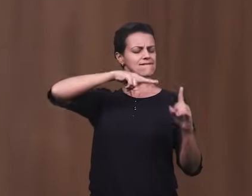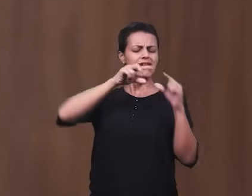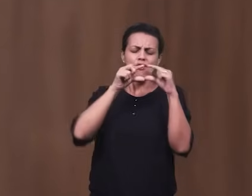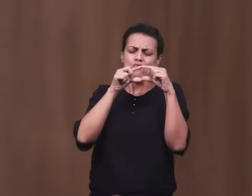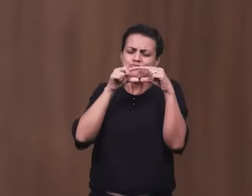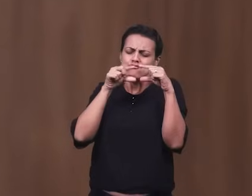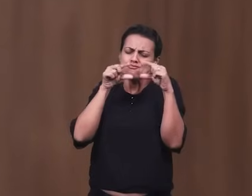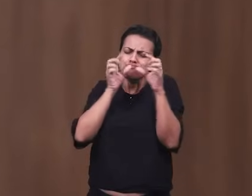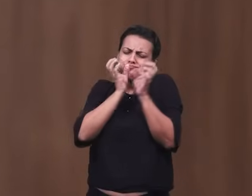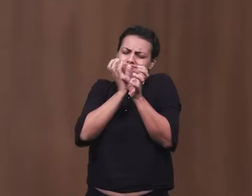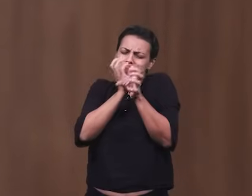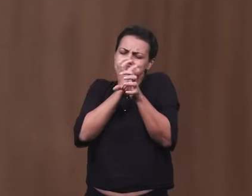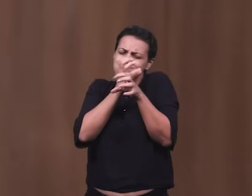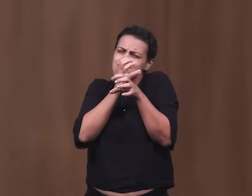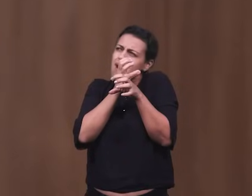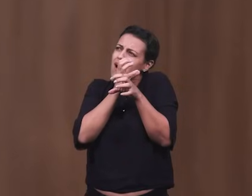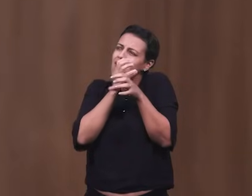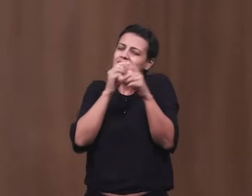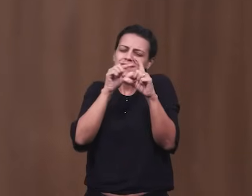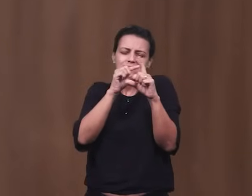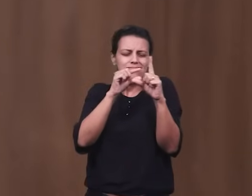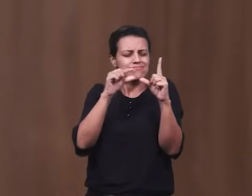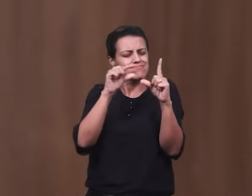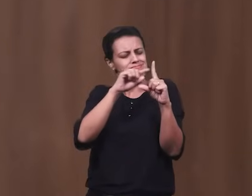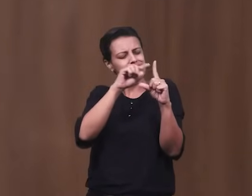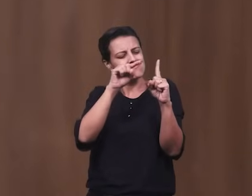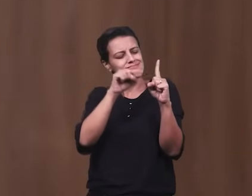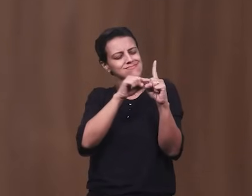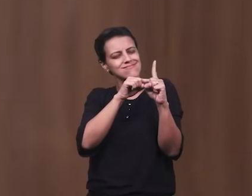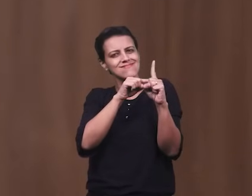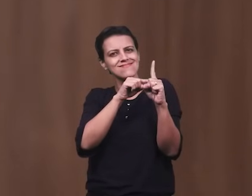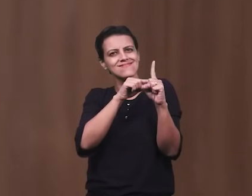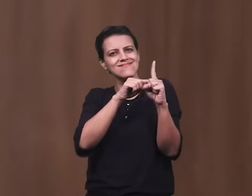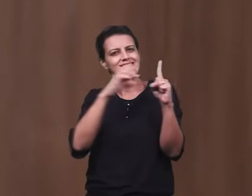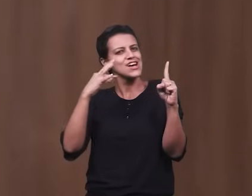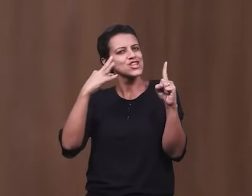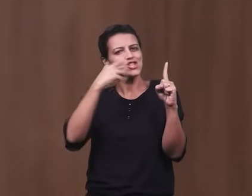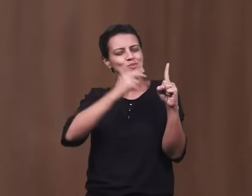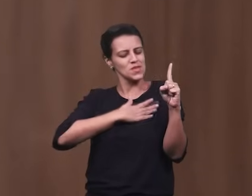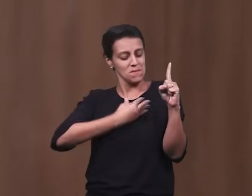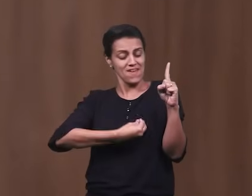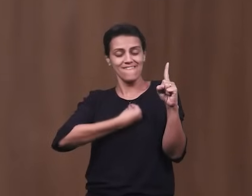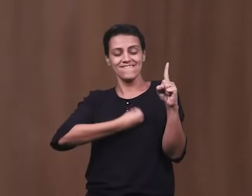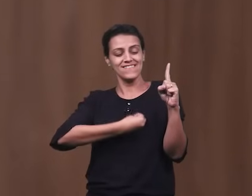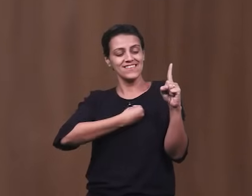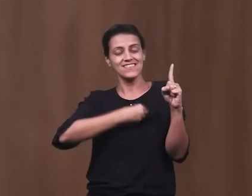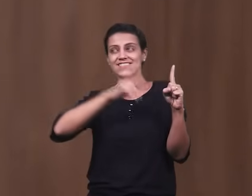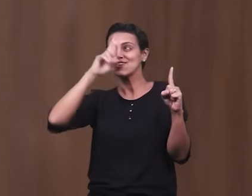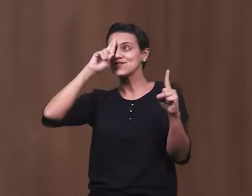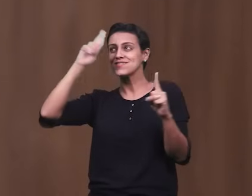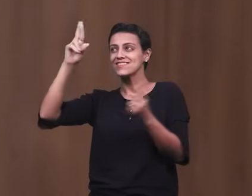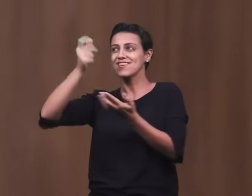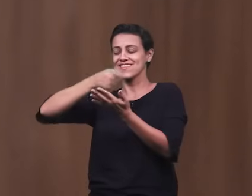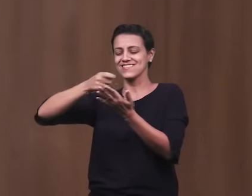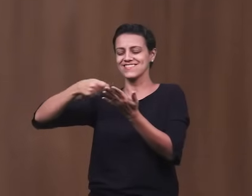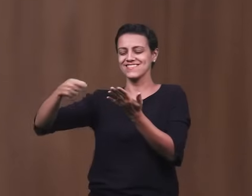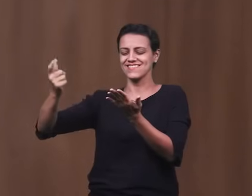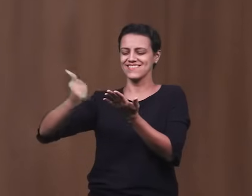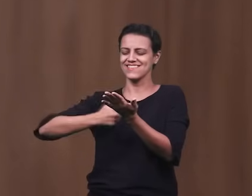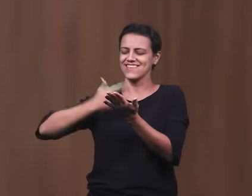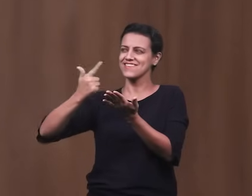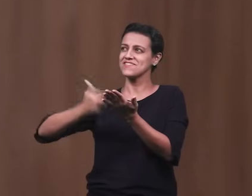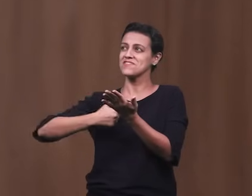ainda informe, e no teu livro todas essas coisas foram escritas, as quais iam sendo dia a